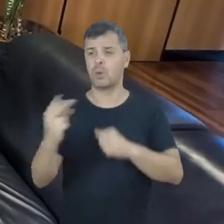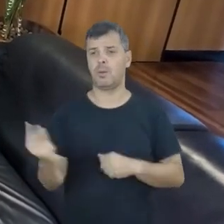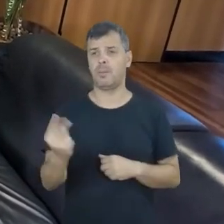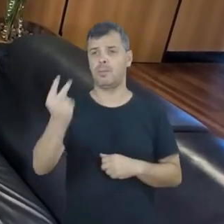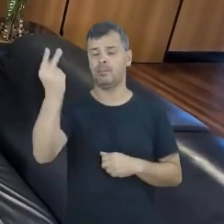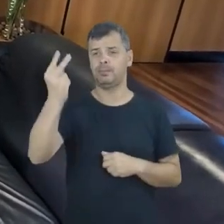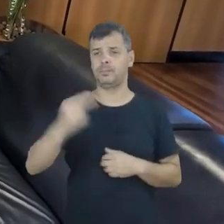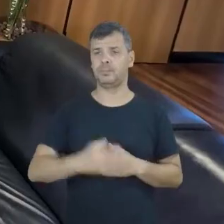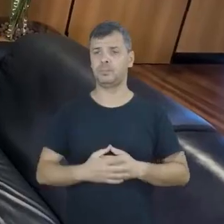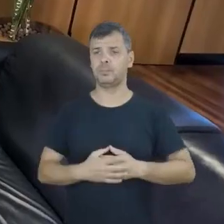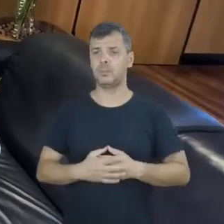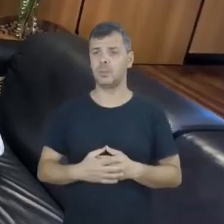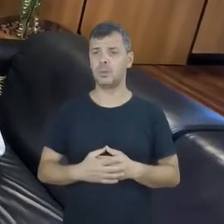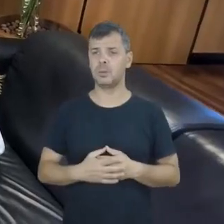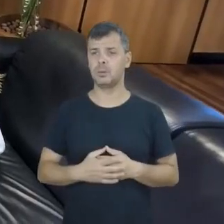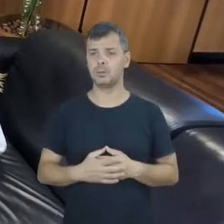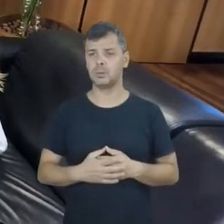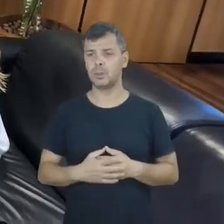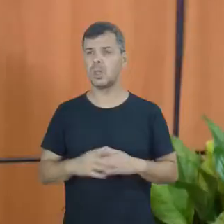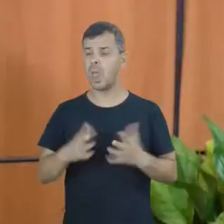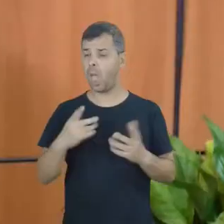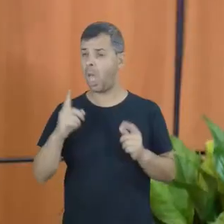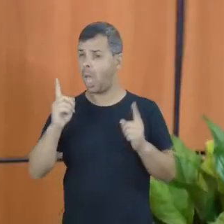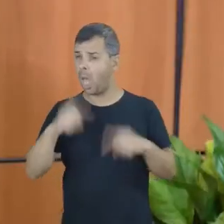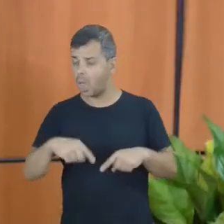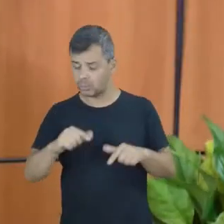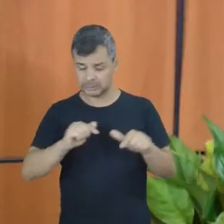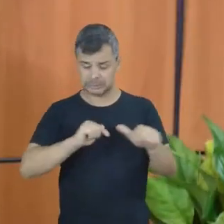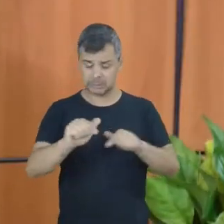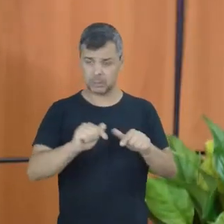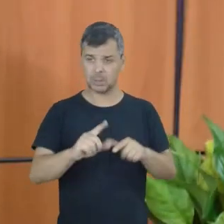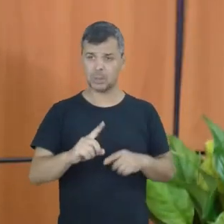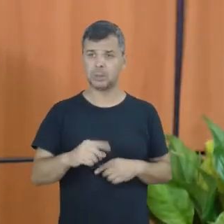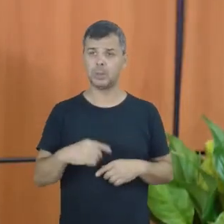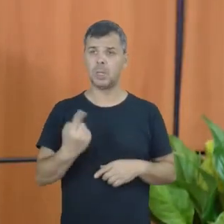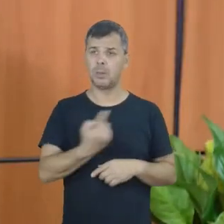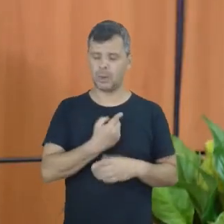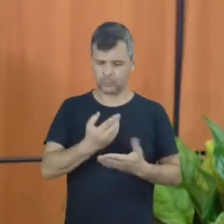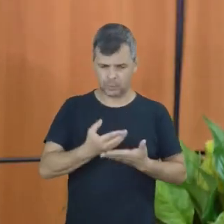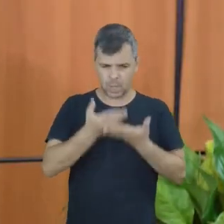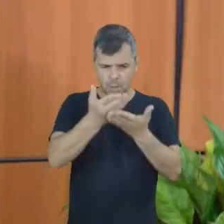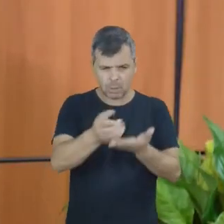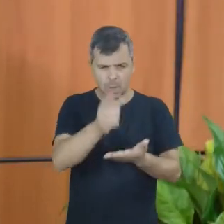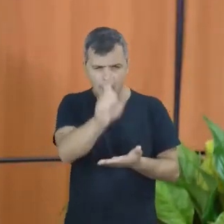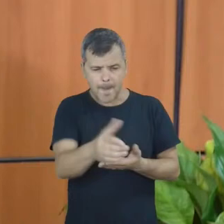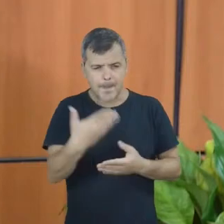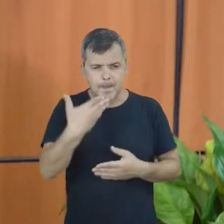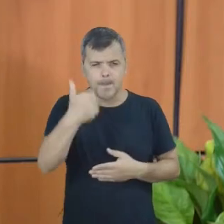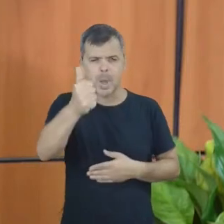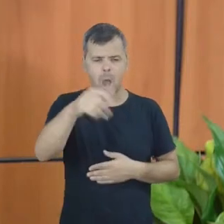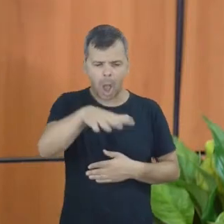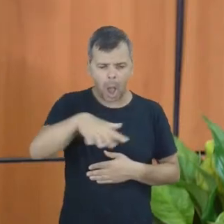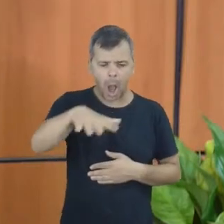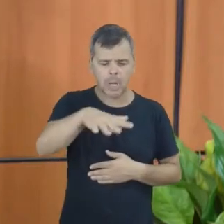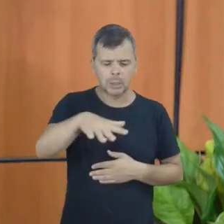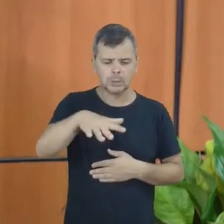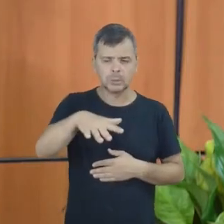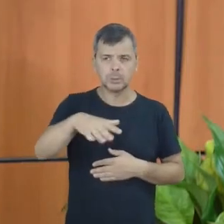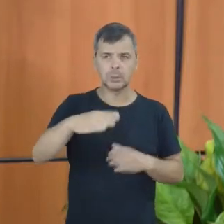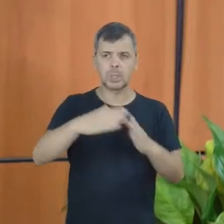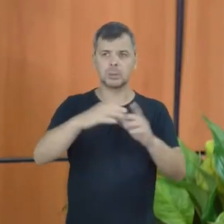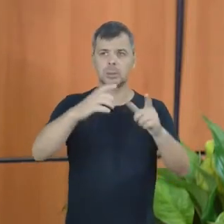valorizar. E exatamente nós estamos trabalhando para oferecer para você o melhor ambiente no mercado de